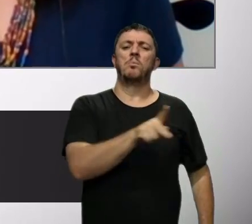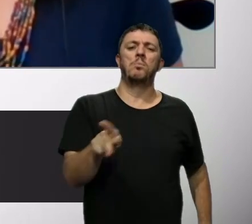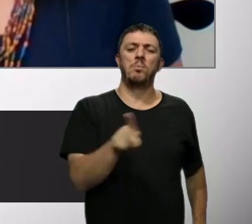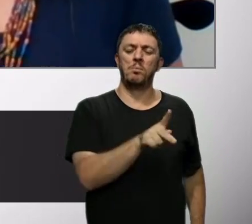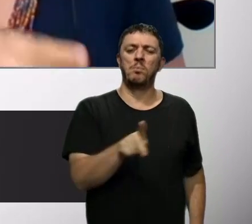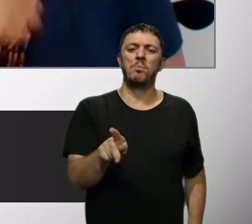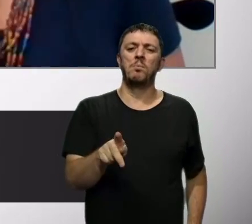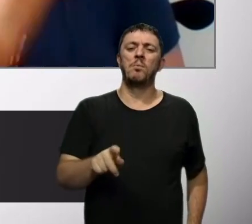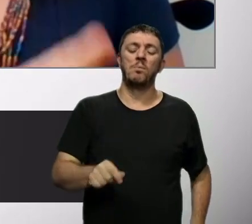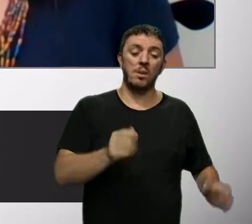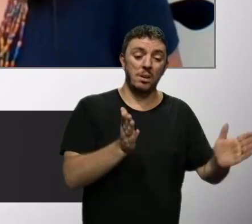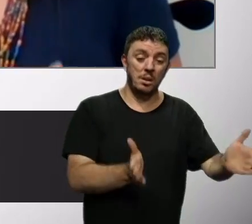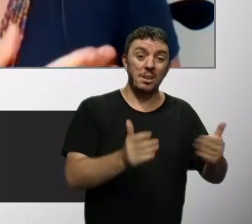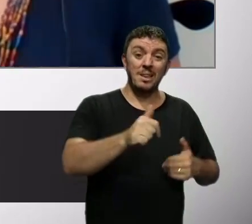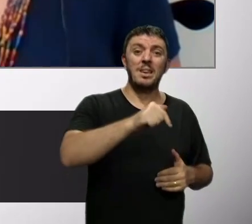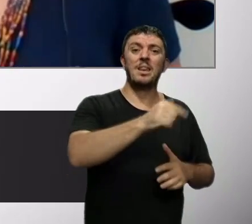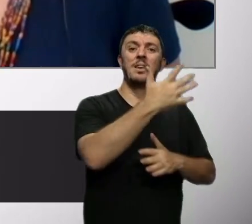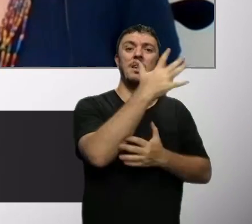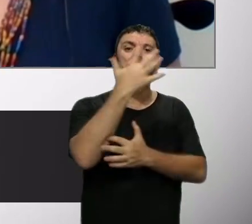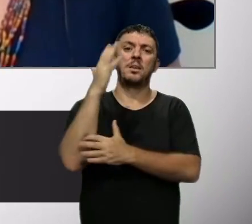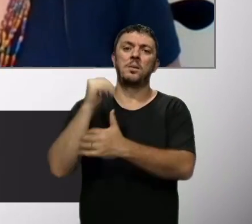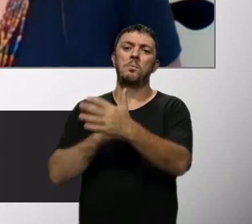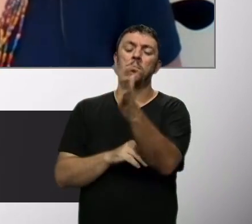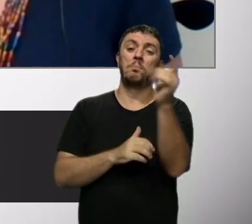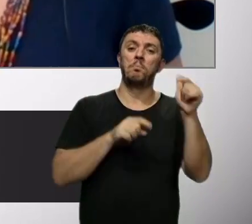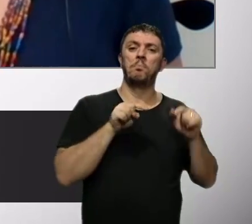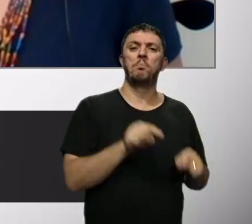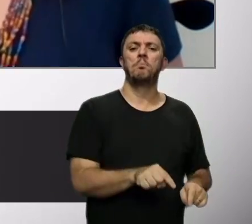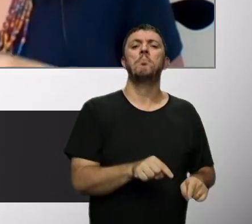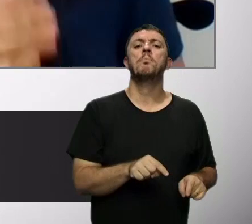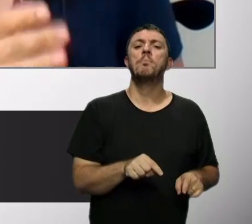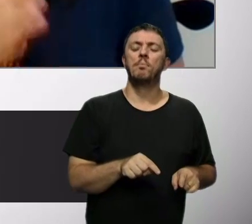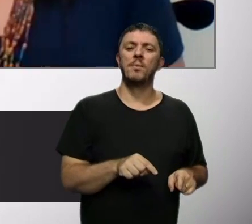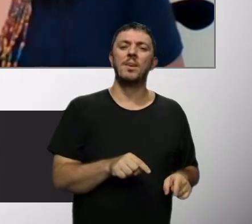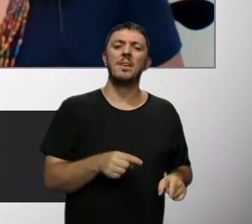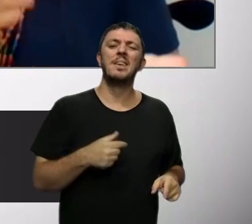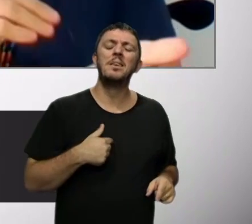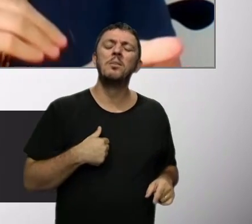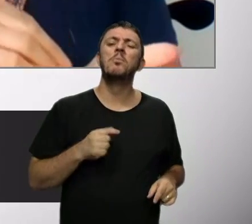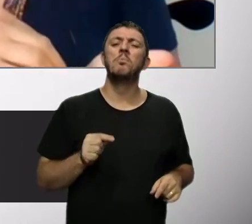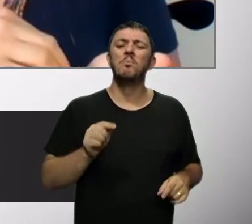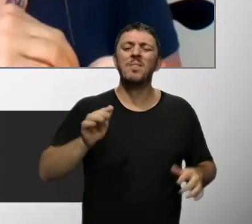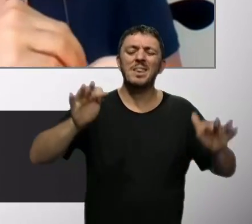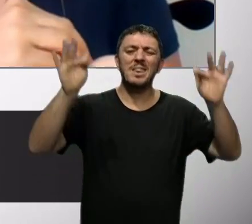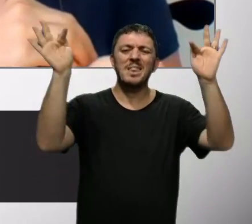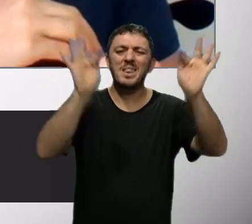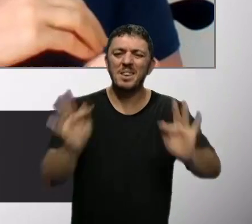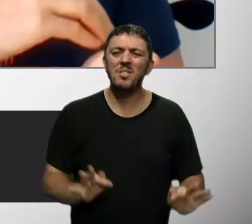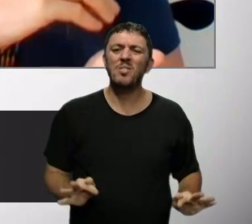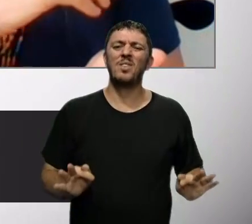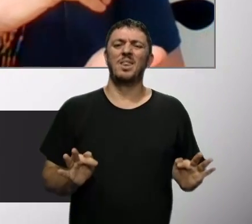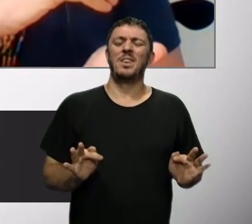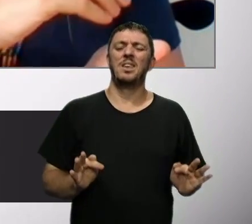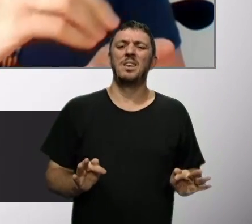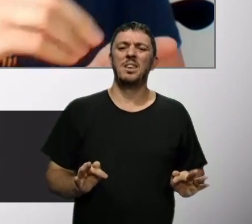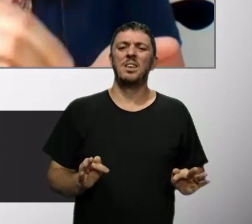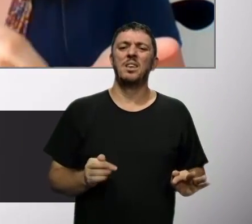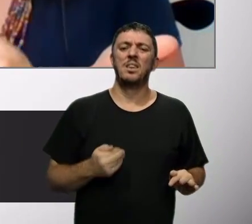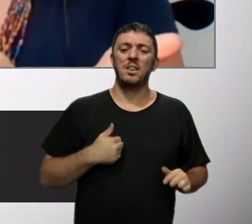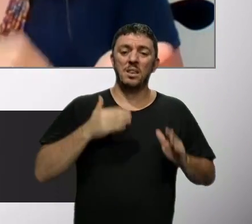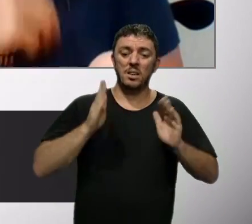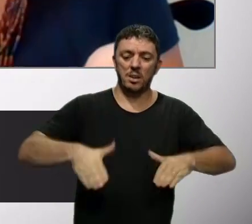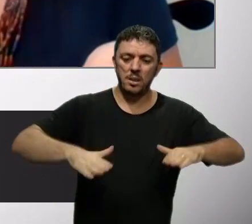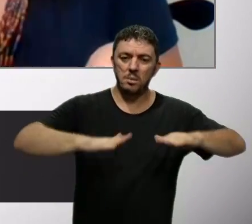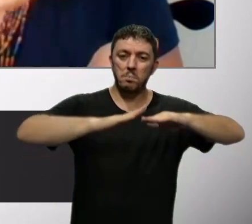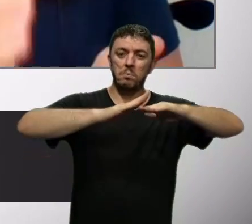Caixas da Natureza é uma dessas ações que eu fico muito feliz de já ter mobilizado gente,